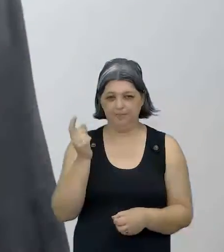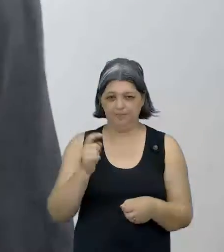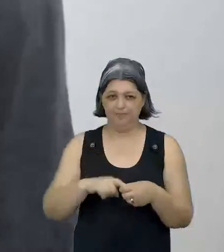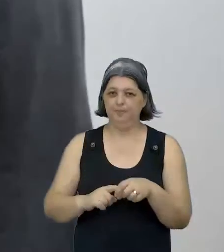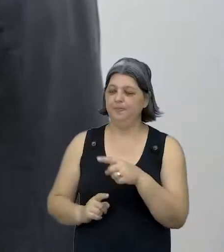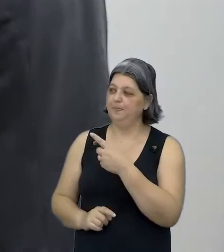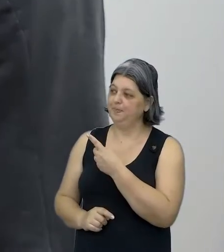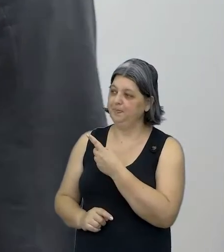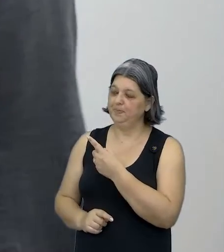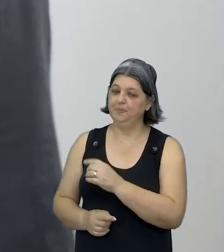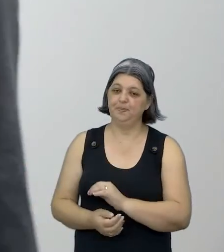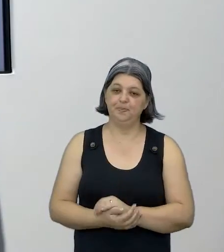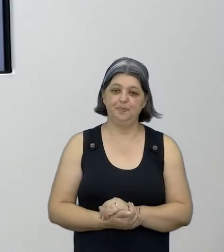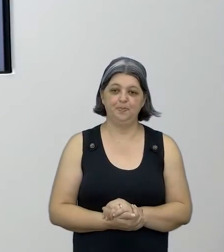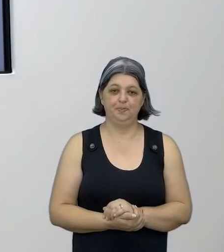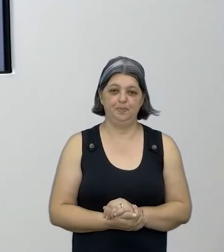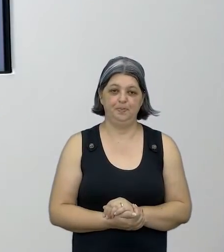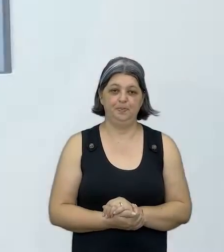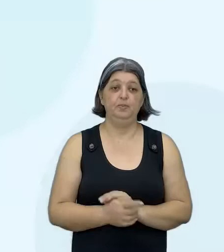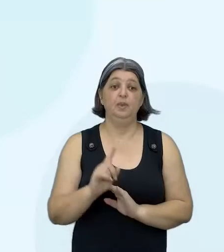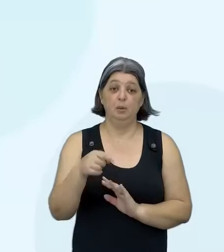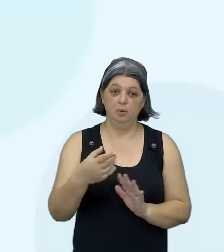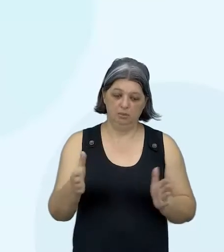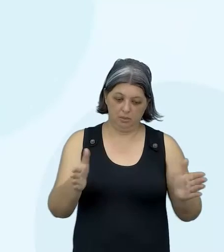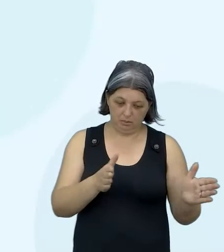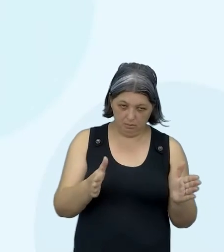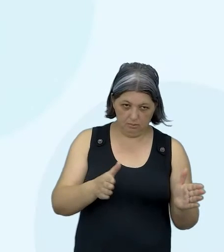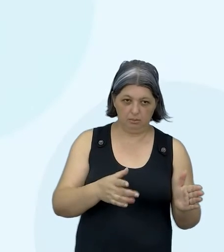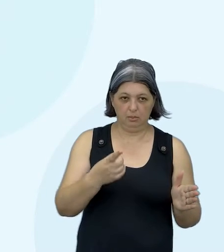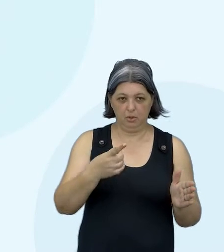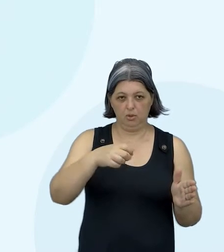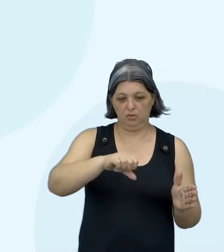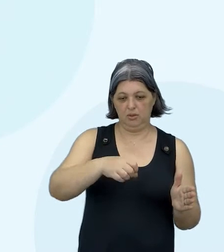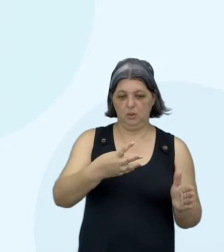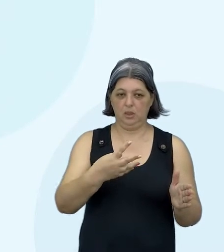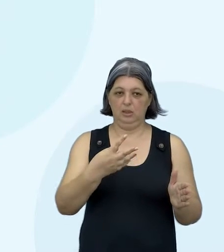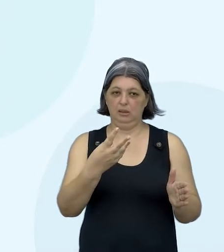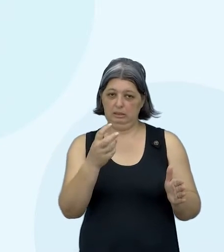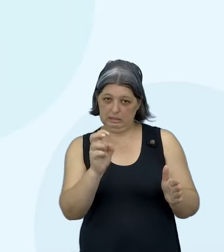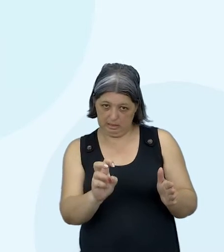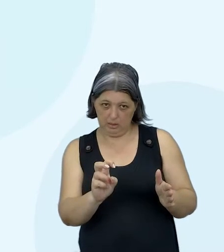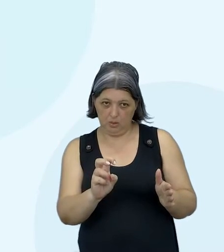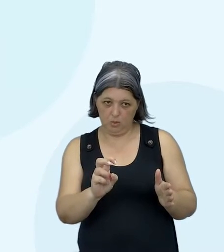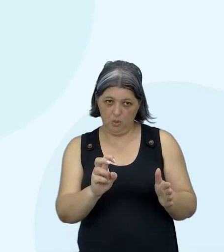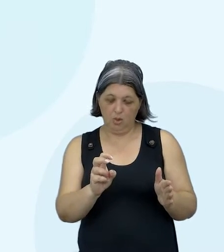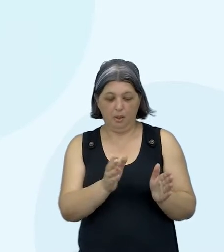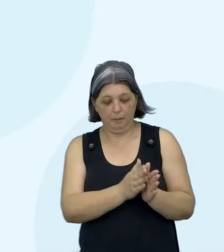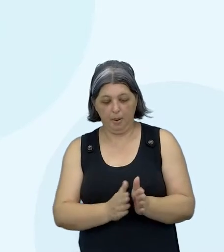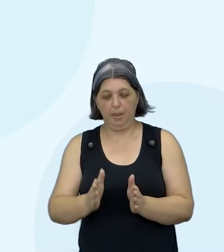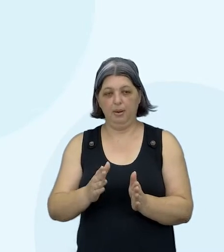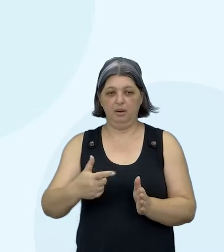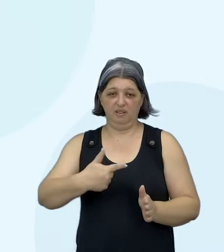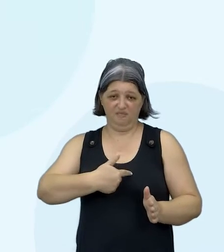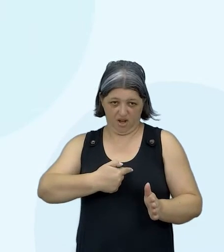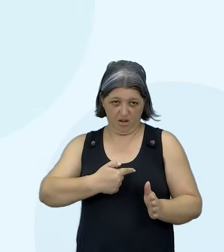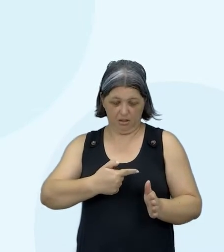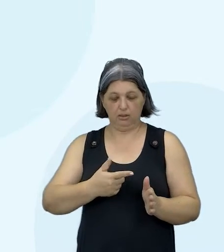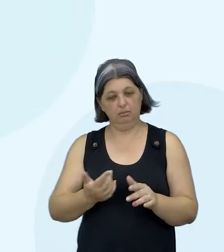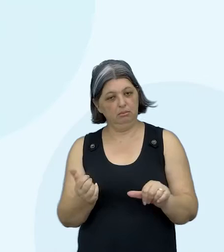LED. Depois que acabou a Era Vargas em 1945, nós temos a Constituição